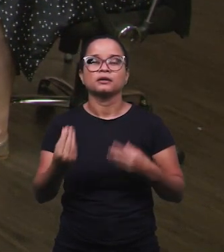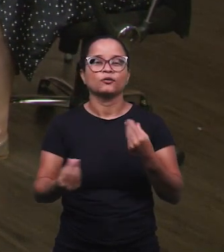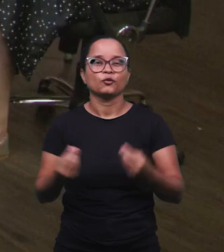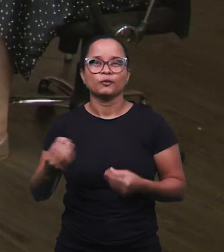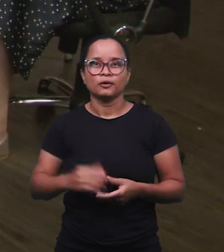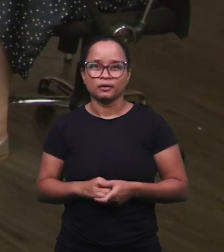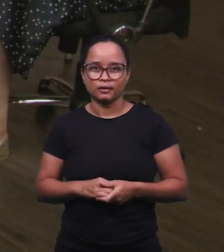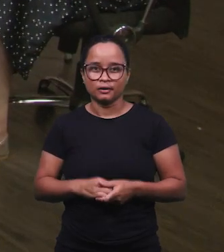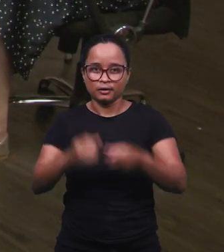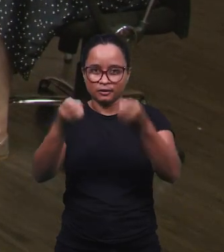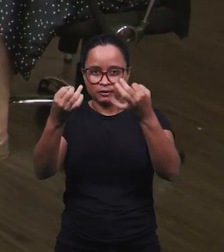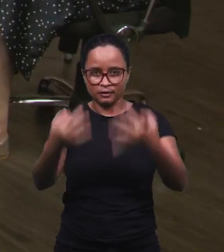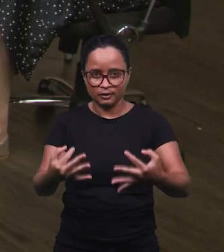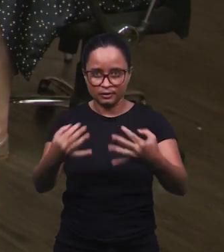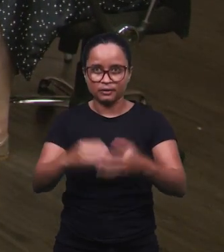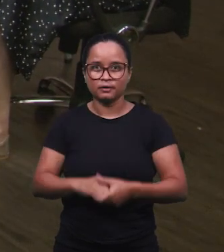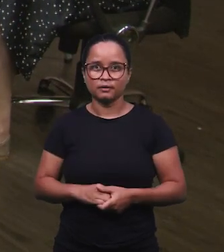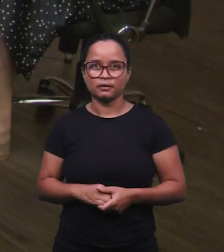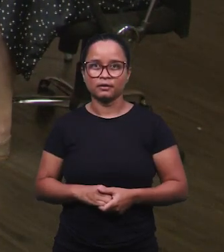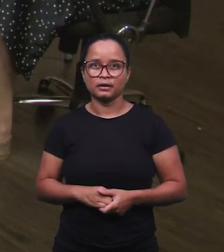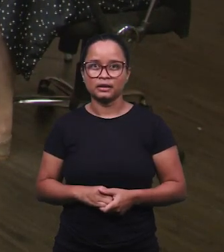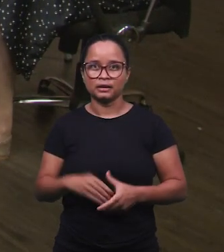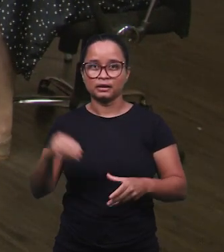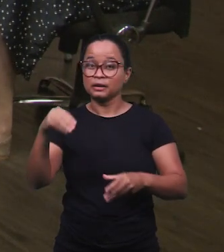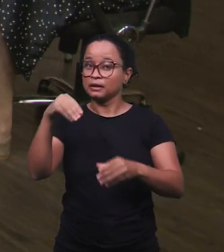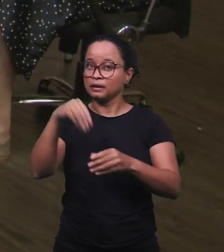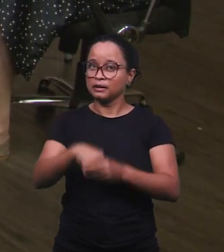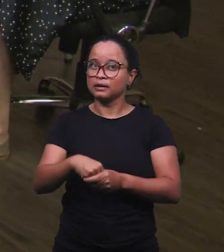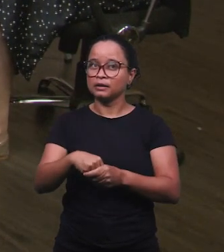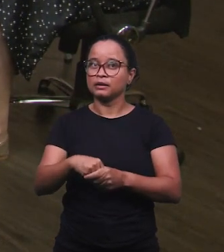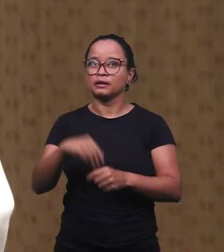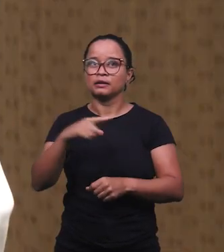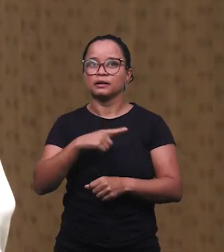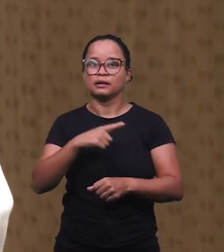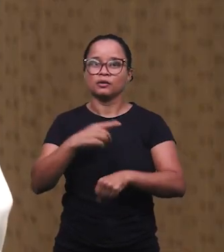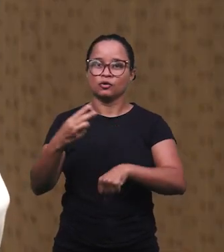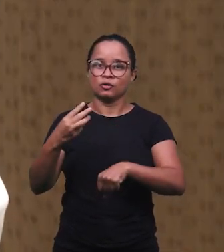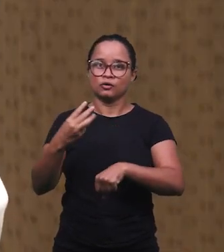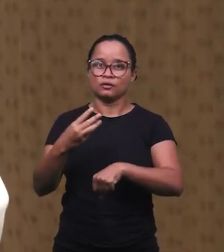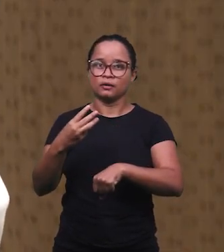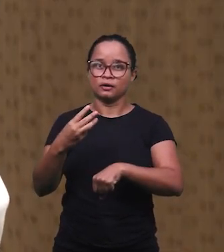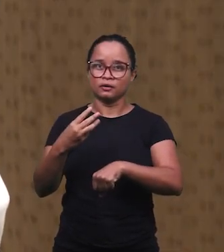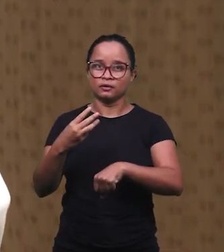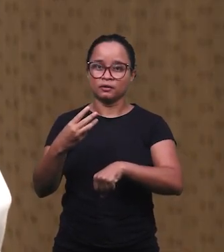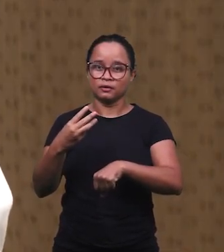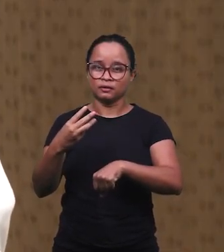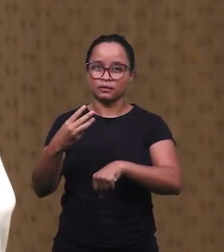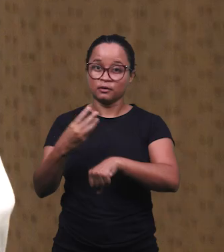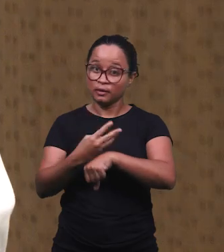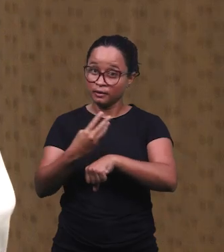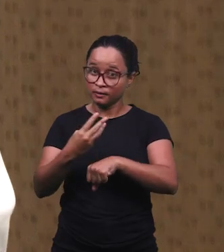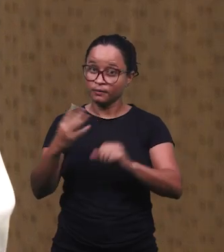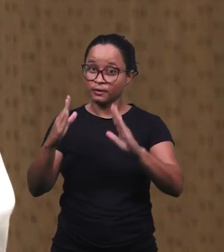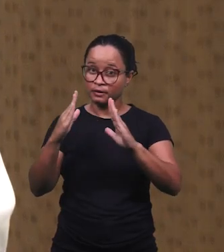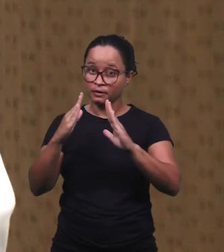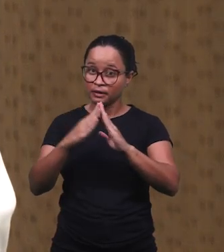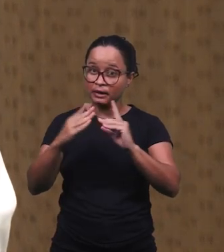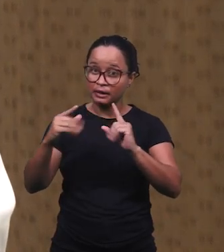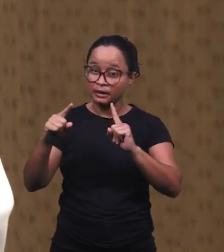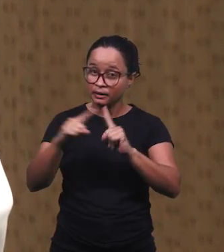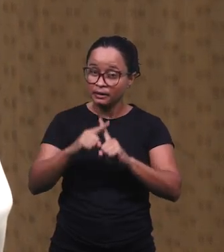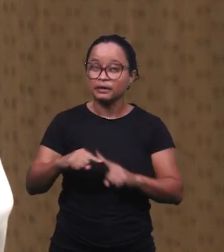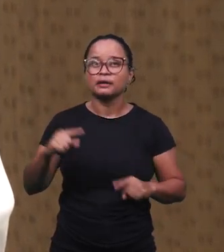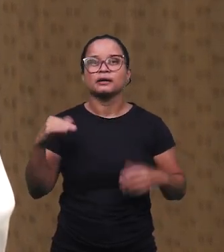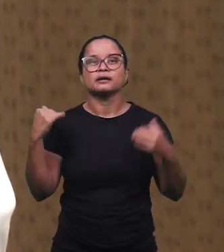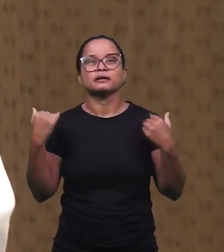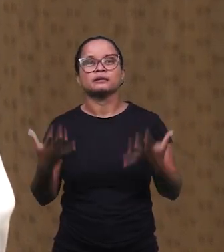tinha combinado de falar assim, de falar dele, e dentro dele já tem um conteúdo todo certinho, que é só clicar numa setinha. Isso aí.